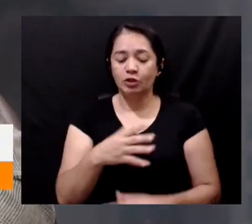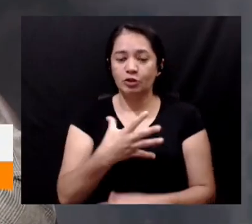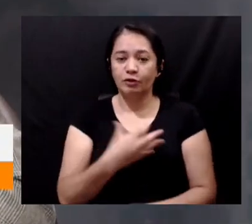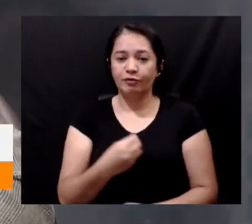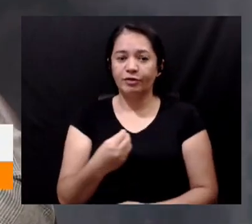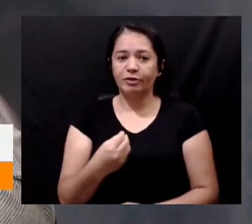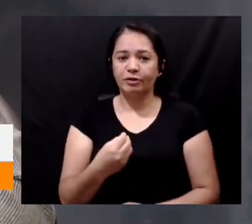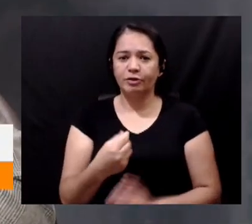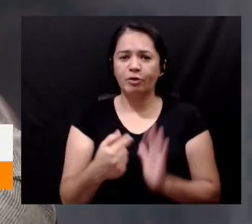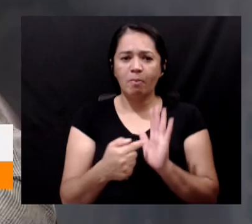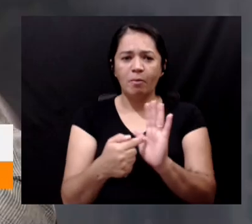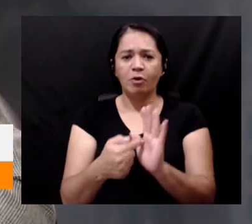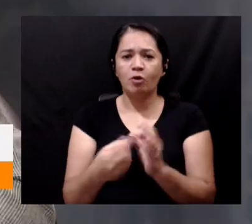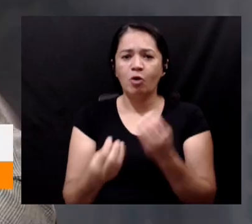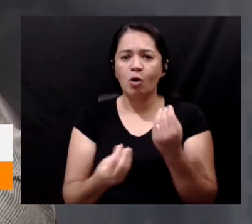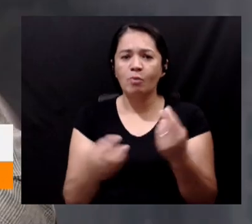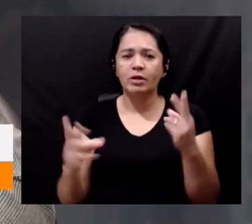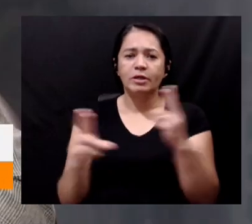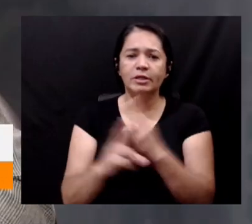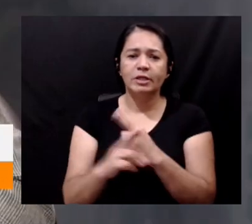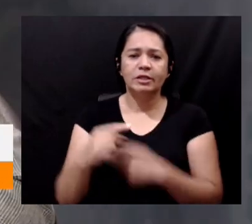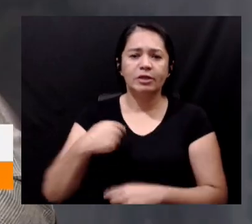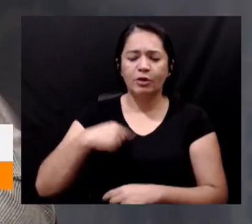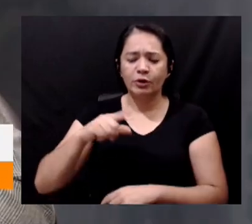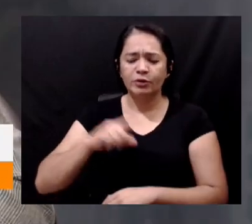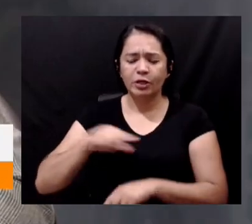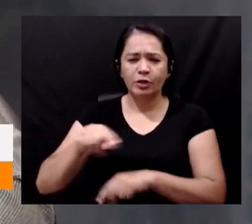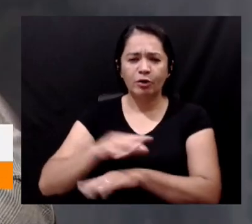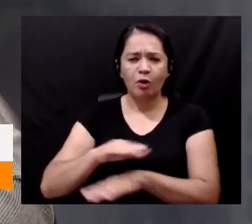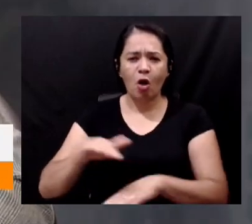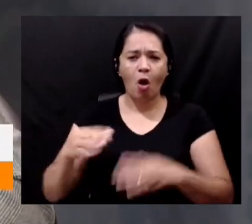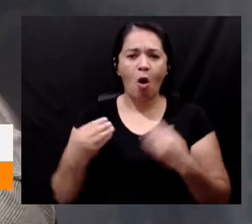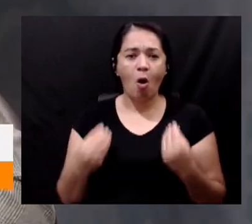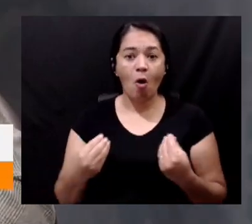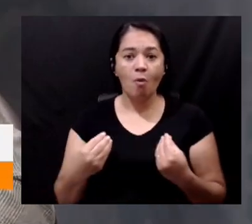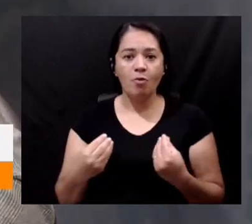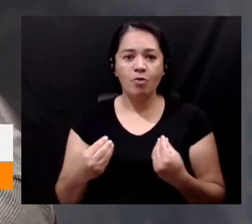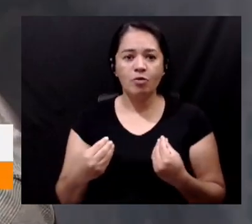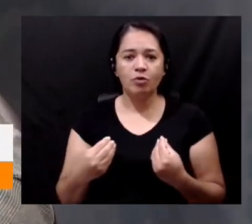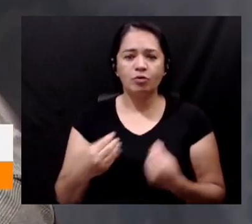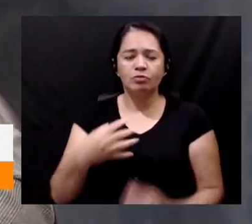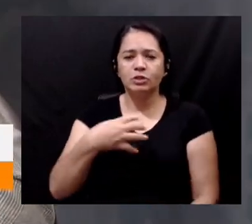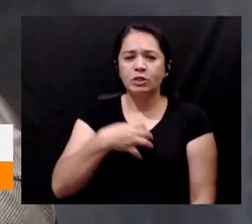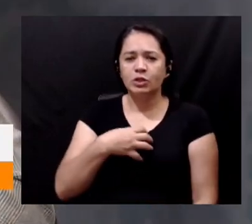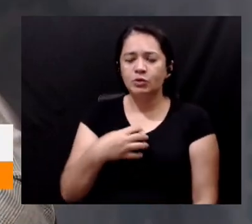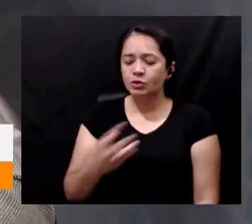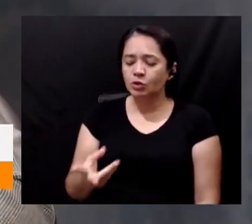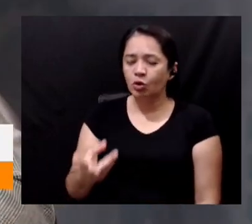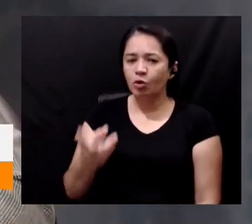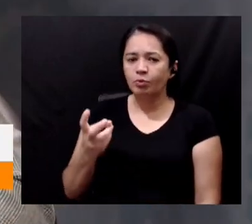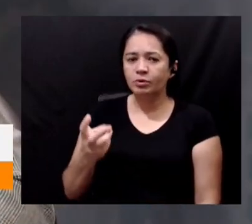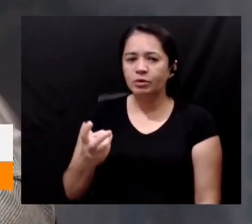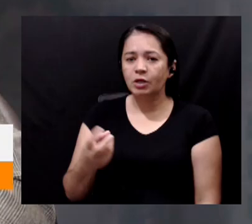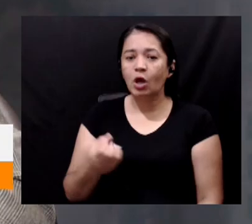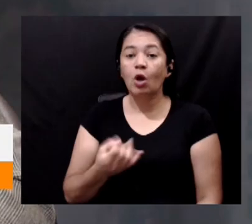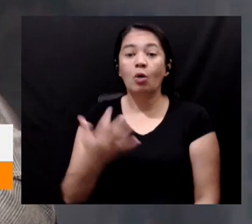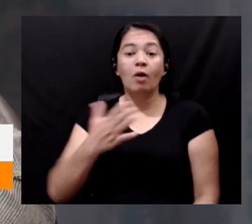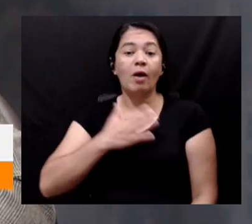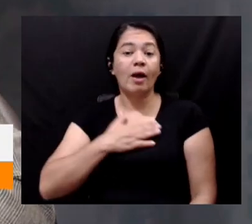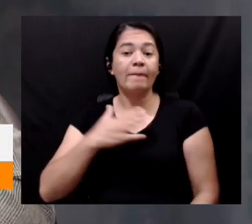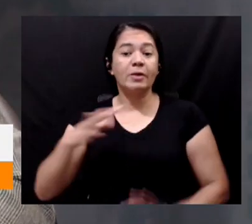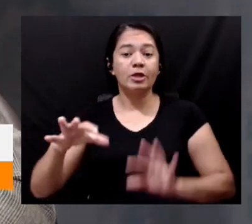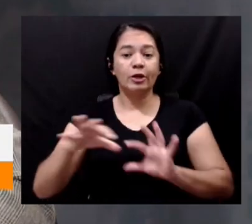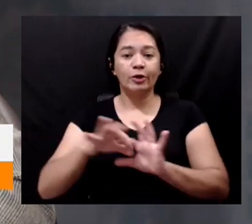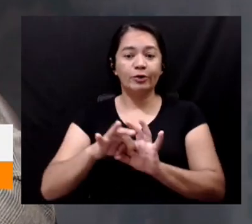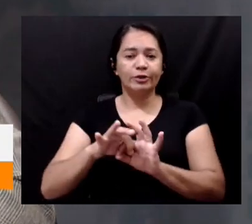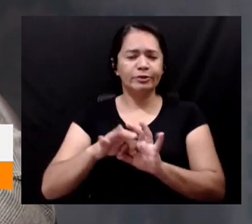eu tenho com essa criança. Como que eu a sinto, como que eu a percebo, qual a minha conexão com essa criança, né,